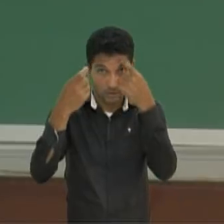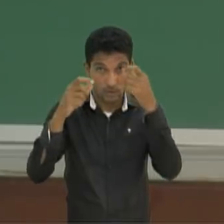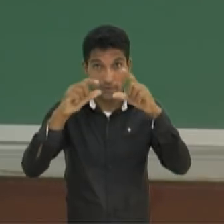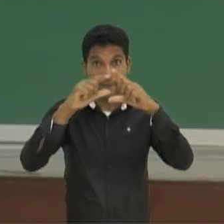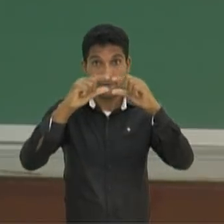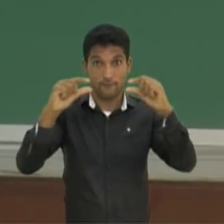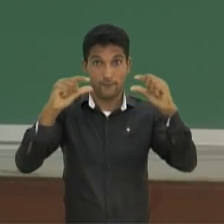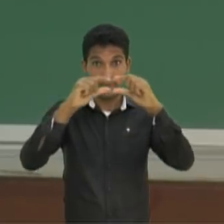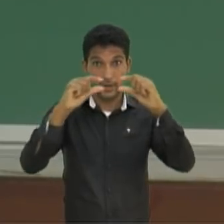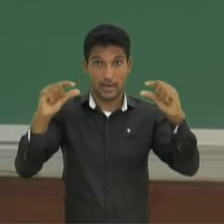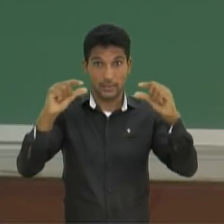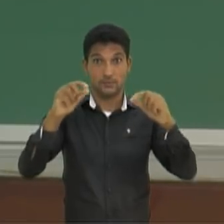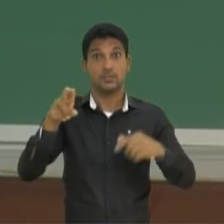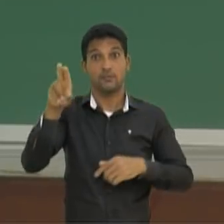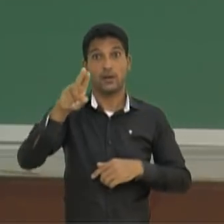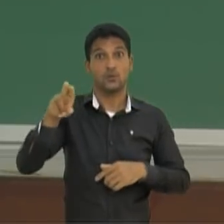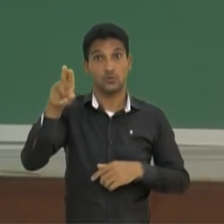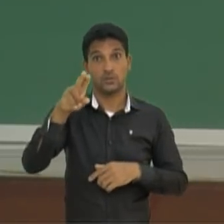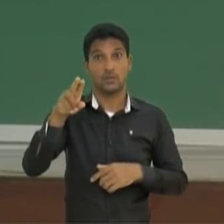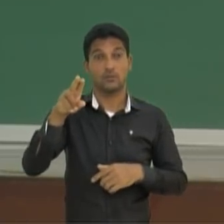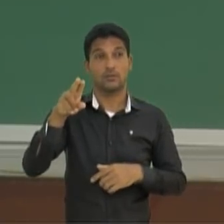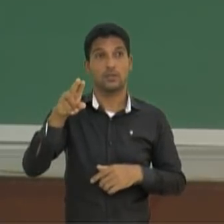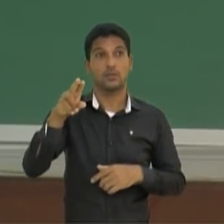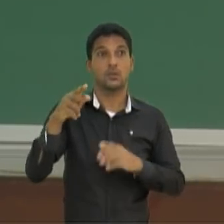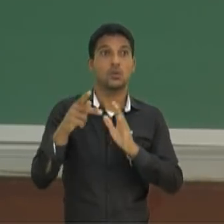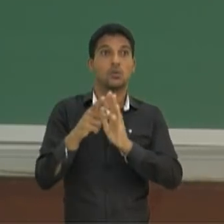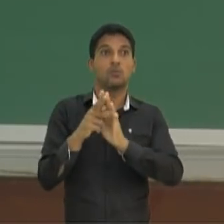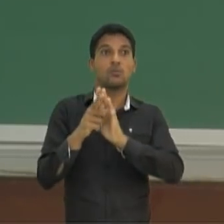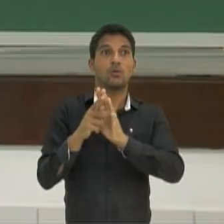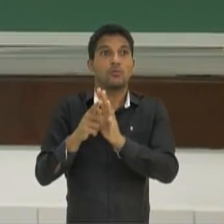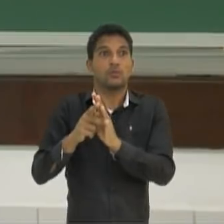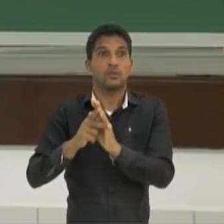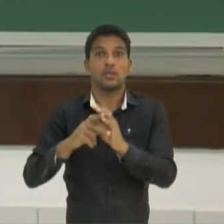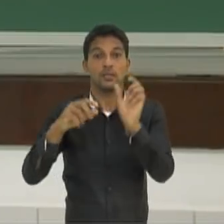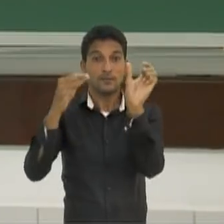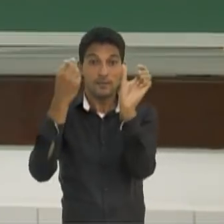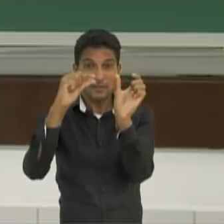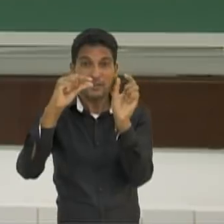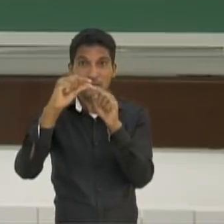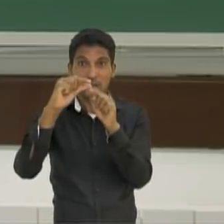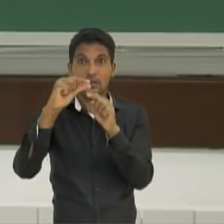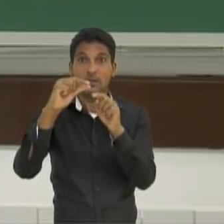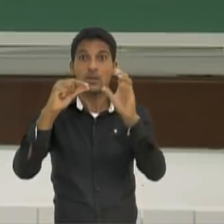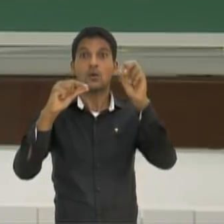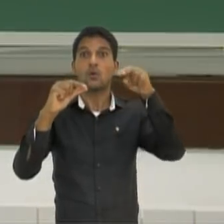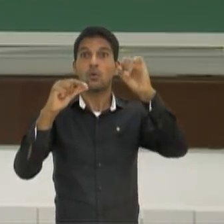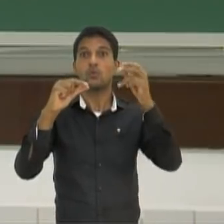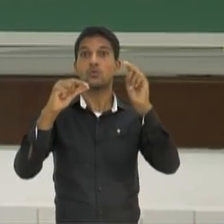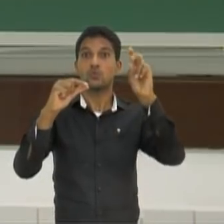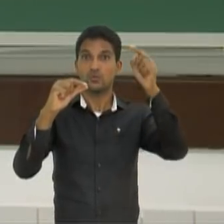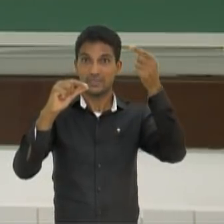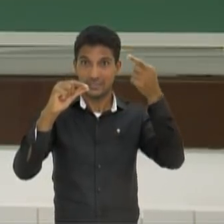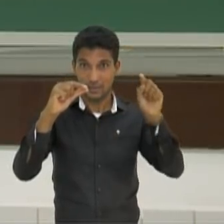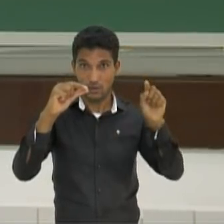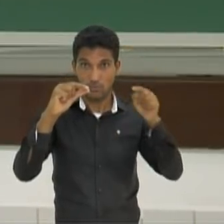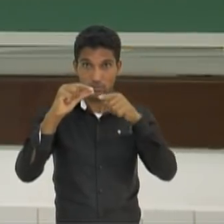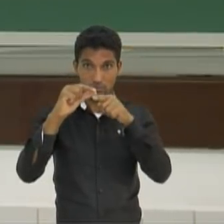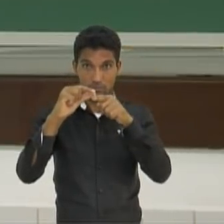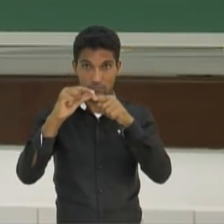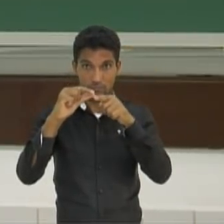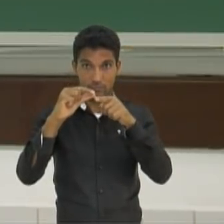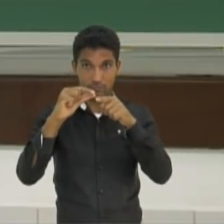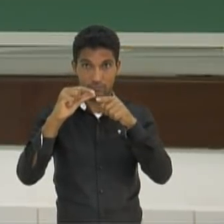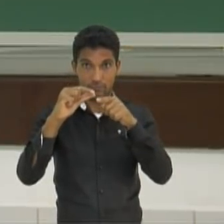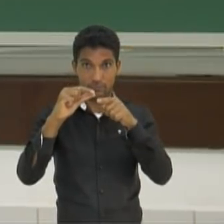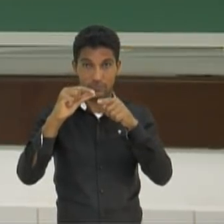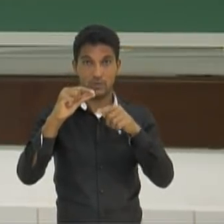coordenativa adversativa. Opa! E agora, professora, qual será que é a adversativa? Não se preocupem, eu vou deixar o slide para